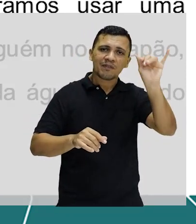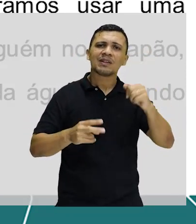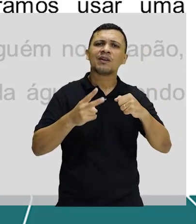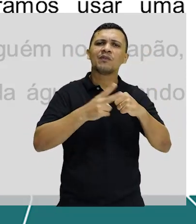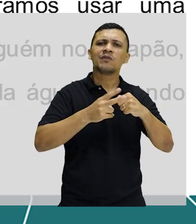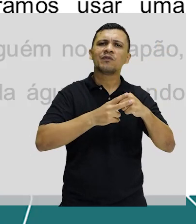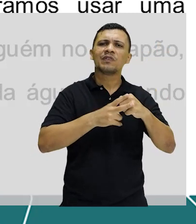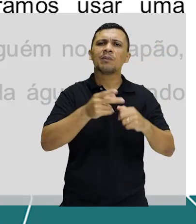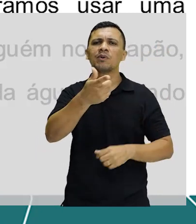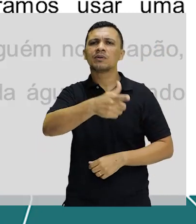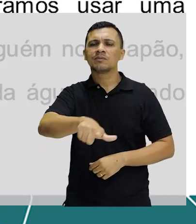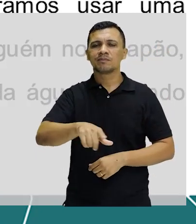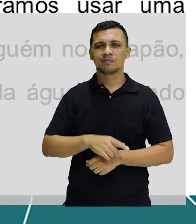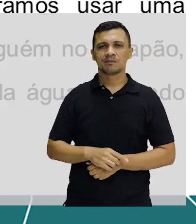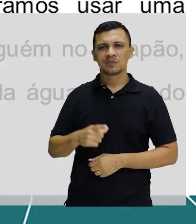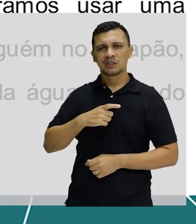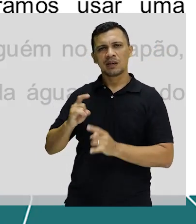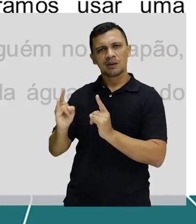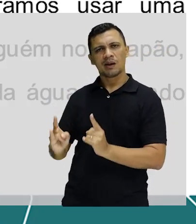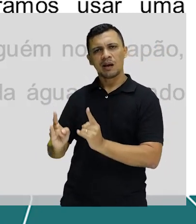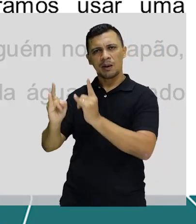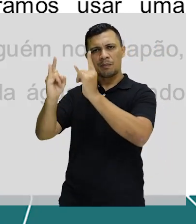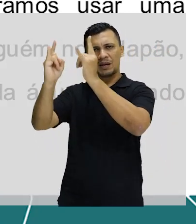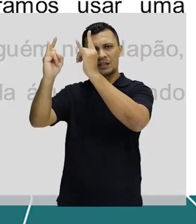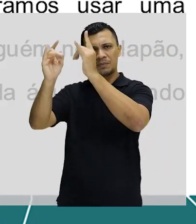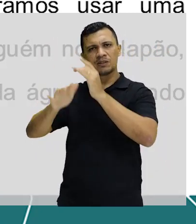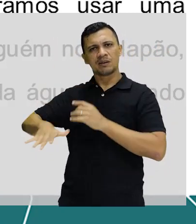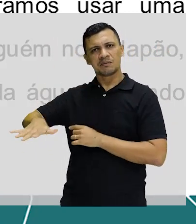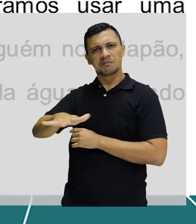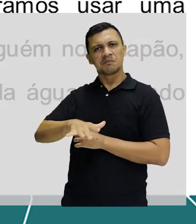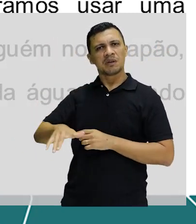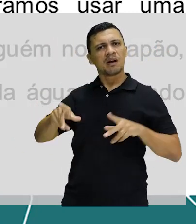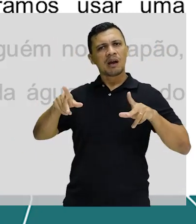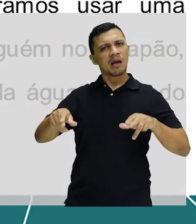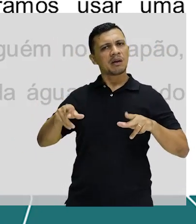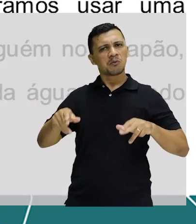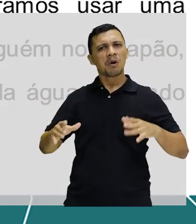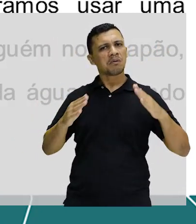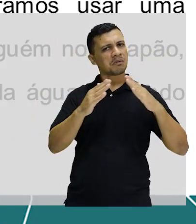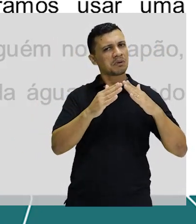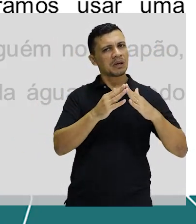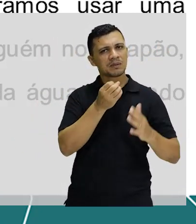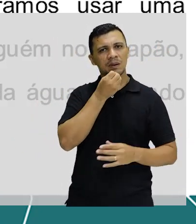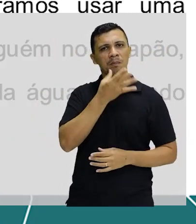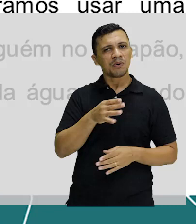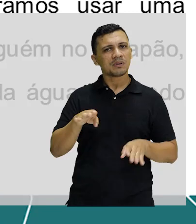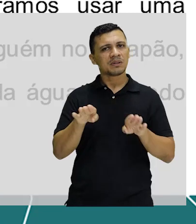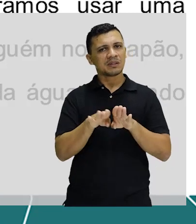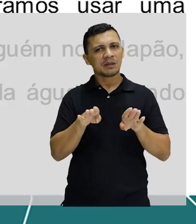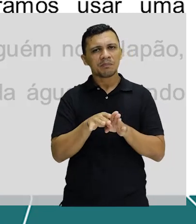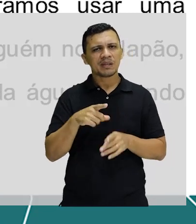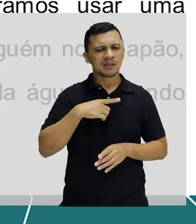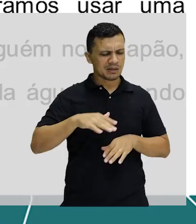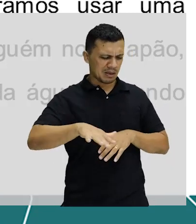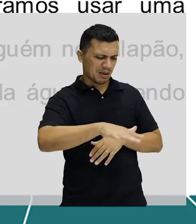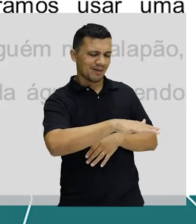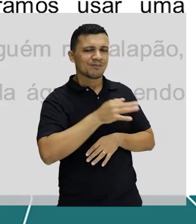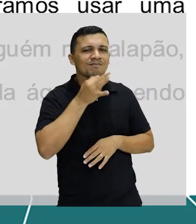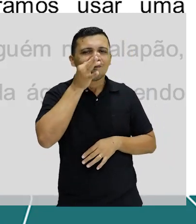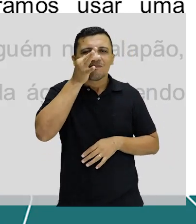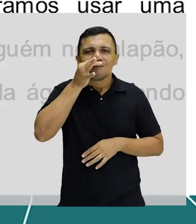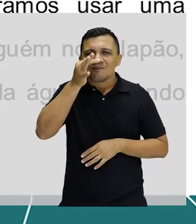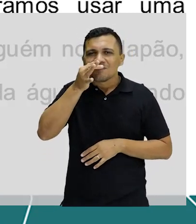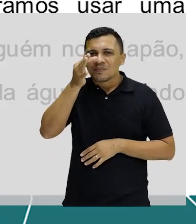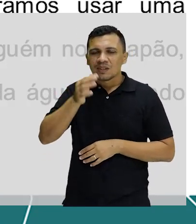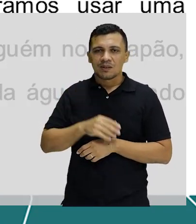verbo? Ter um apartamento no térreo é ter as vantagens de uma casa, além de poder desfrutar de um jardim. Compre sem susto, a